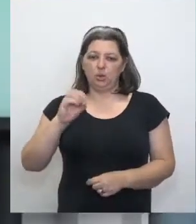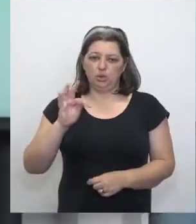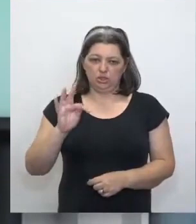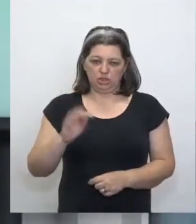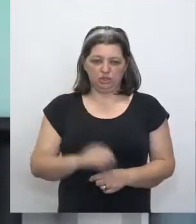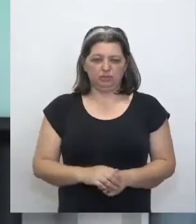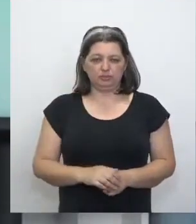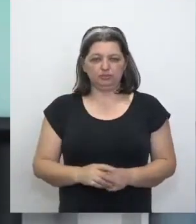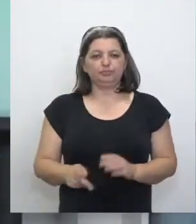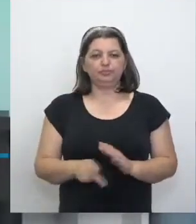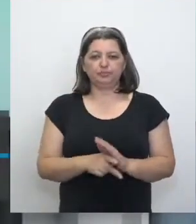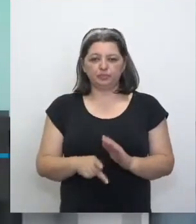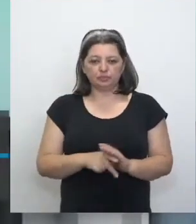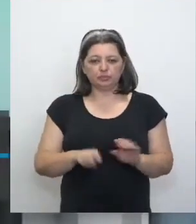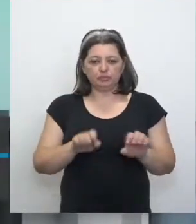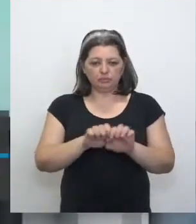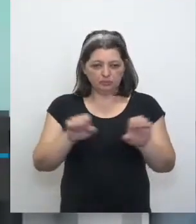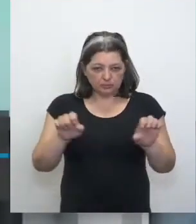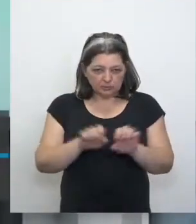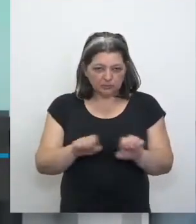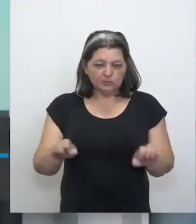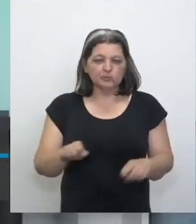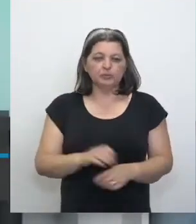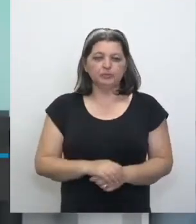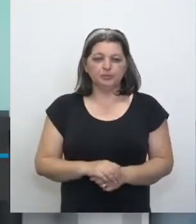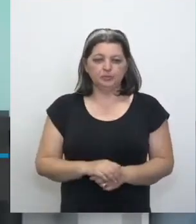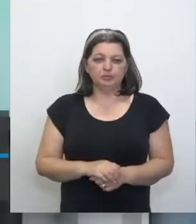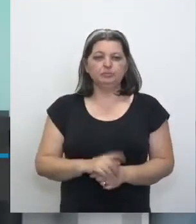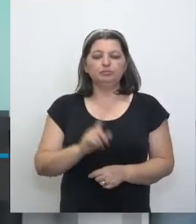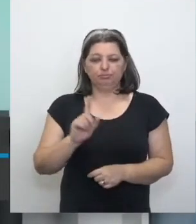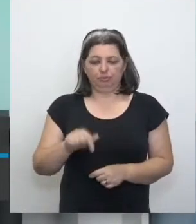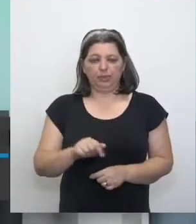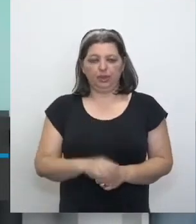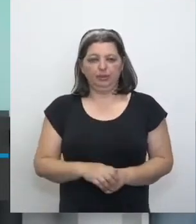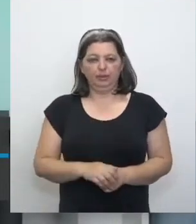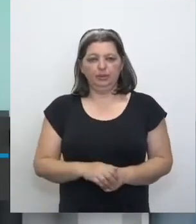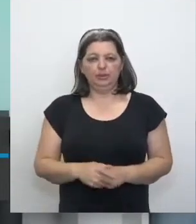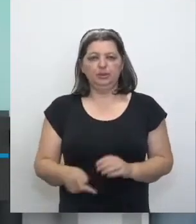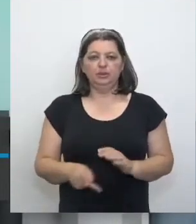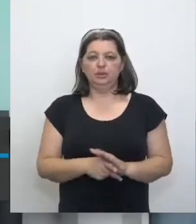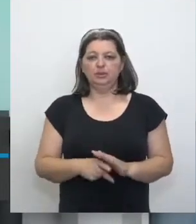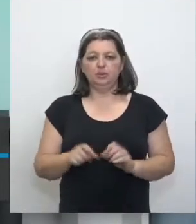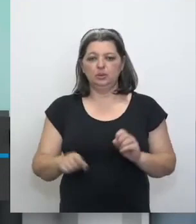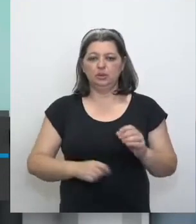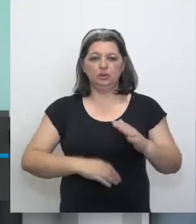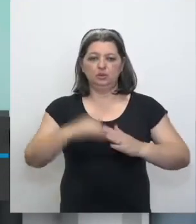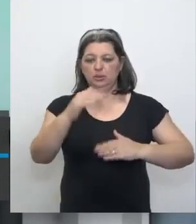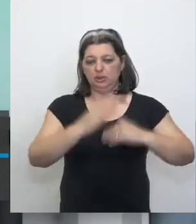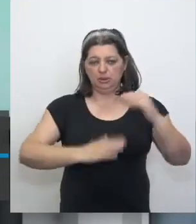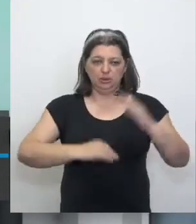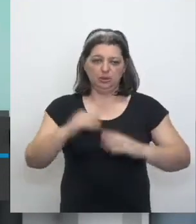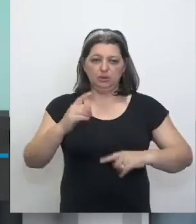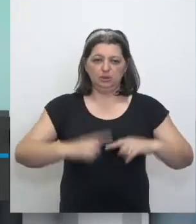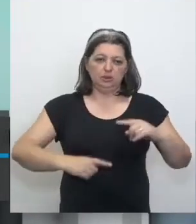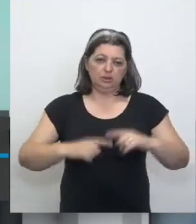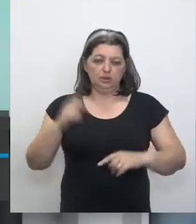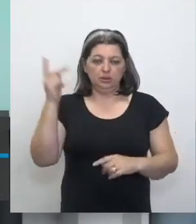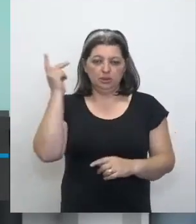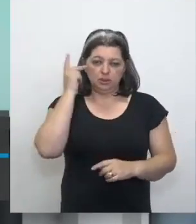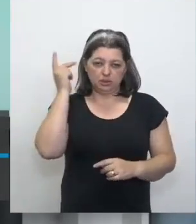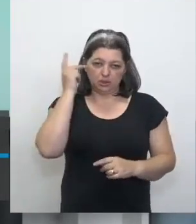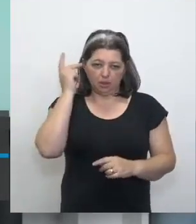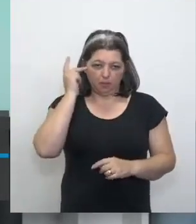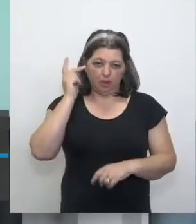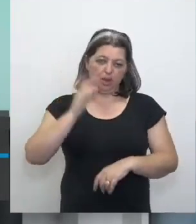com equações polinomiais, equações algébricas? Então, essa aula é baseada nas habilidades do material São Paulo Faz Escola.